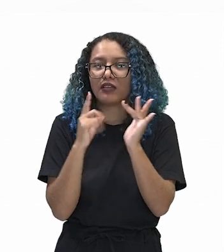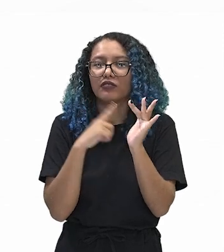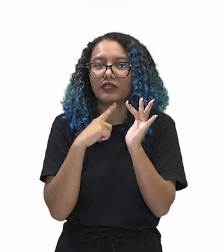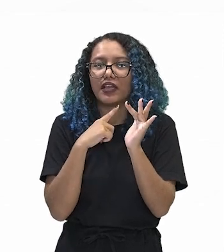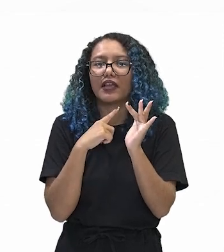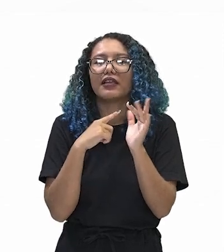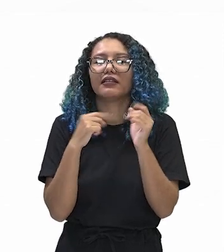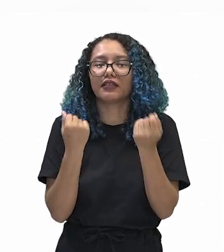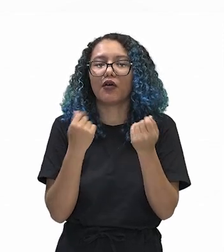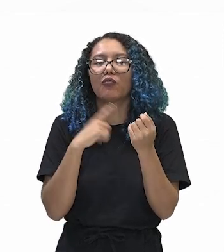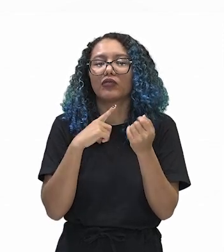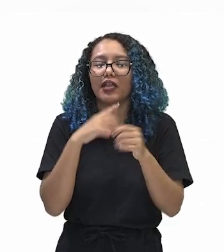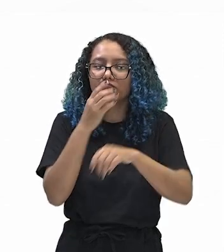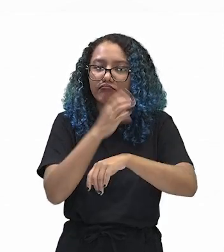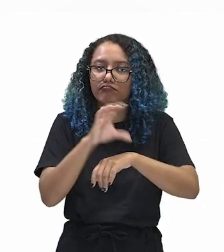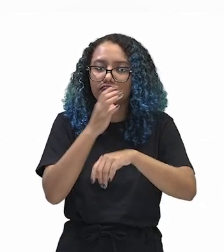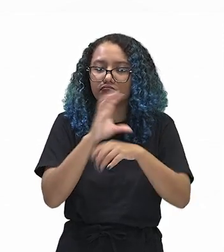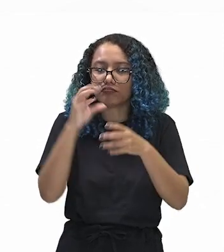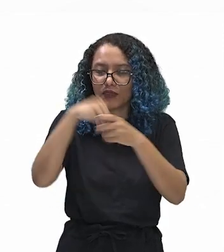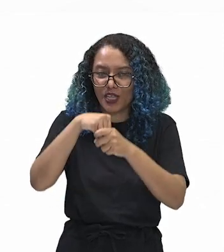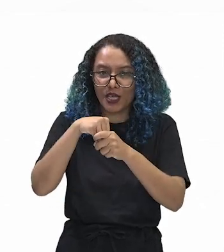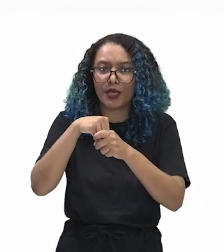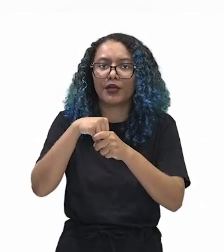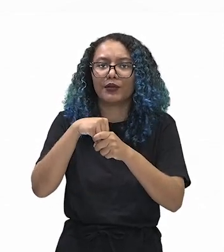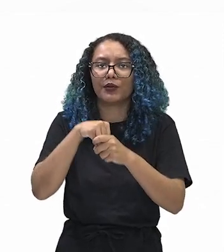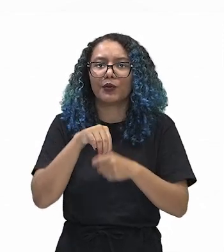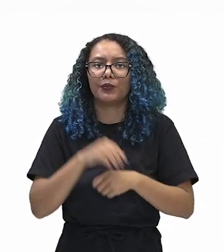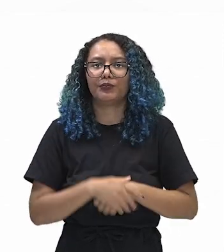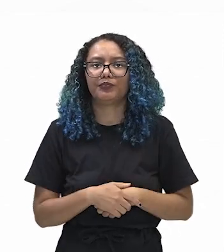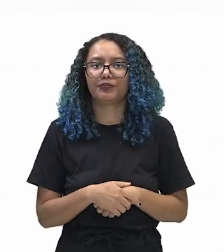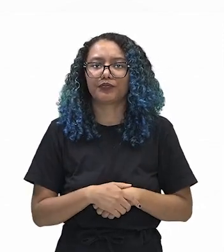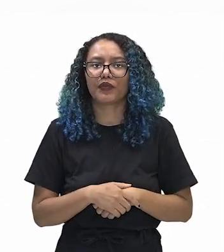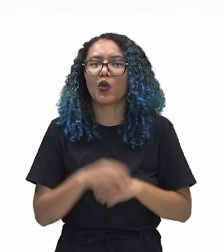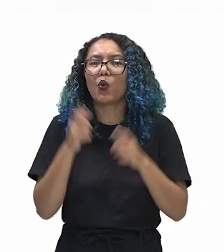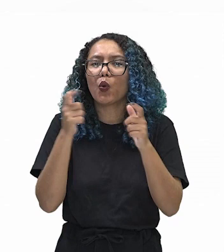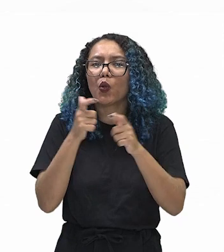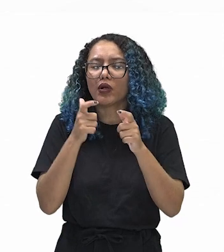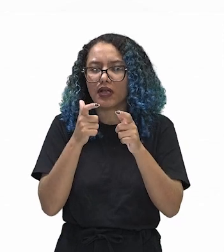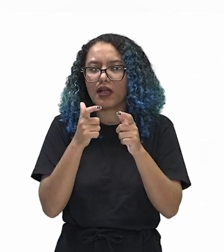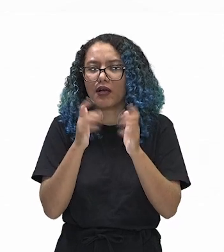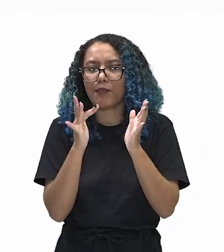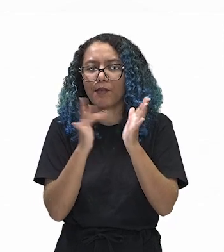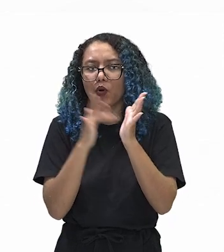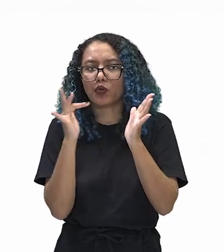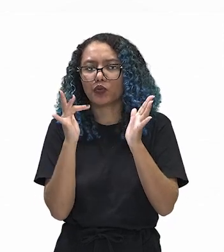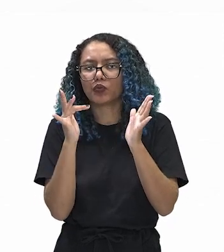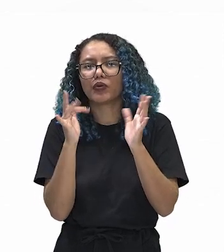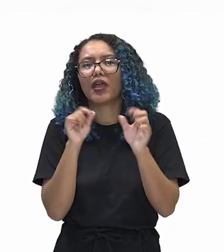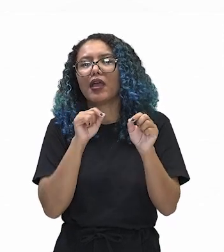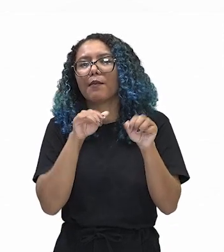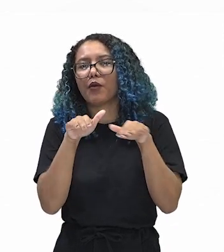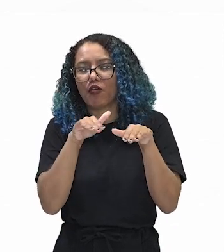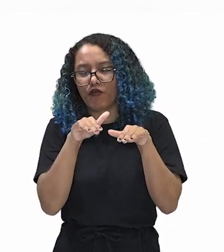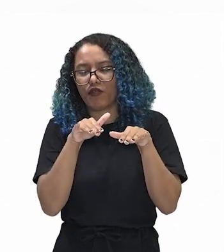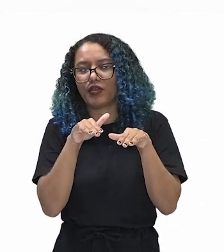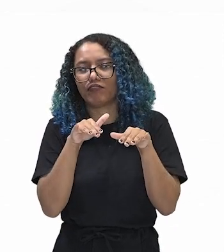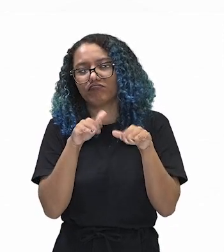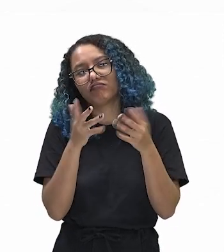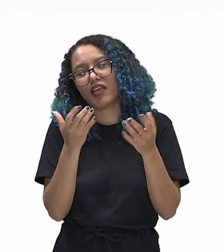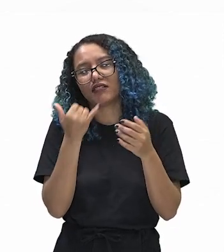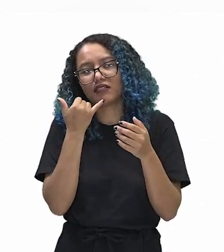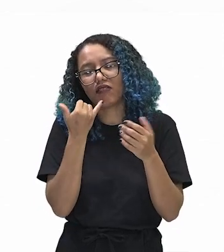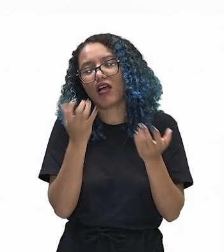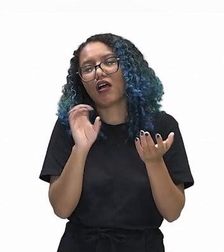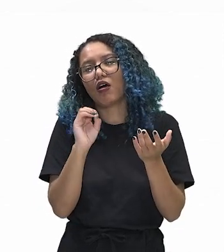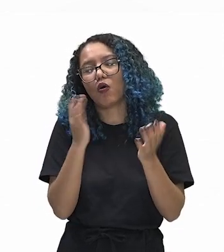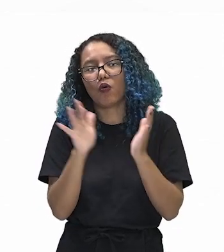elétrica. Dessa maneira, o ponto que é tocado vai ser sensível ao celular, ou ao